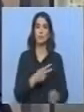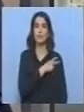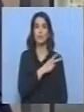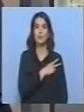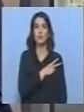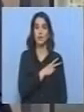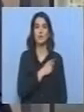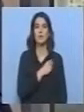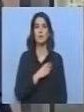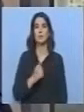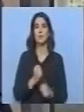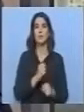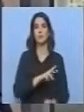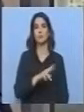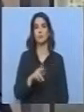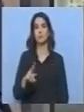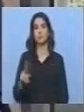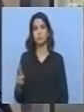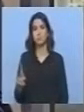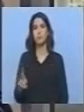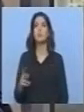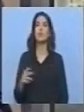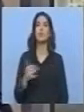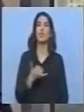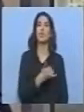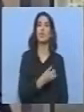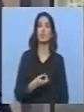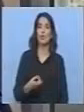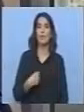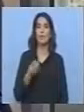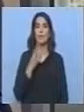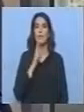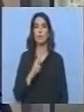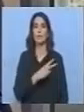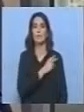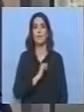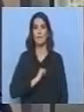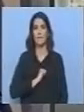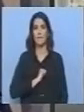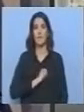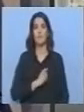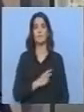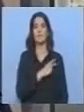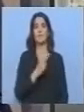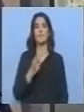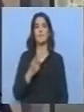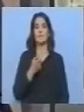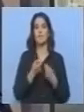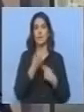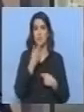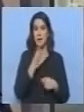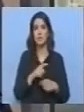universitária, enfim, tive vários cargos. Em 2009 fui diretor da minha faculdade, da Faculdade de Farmácia. Depois, em